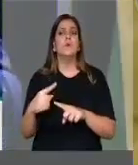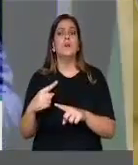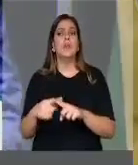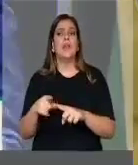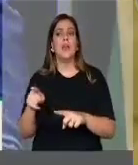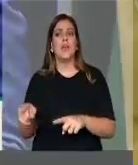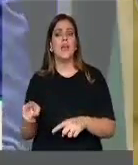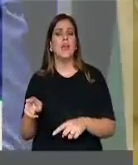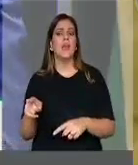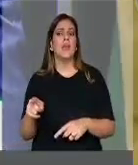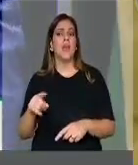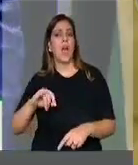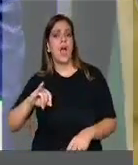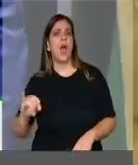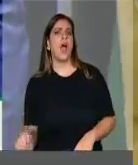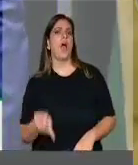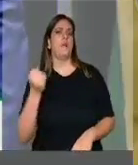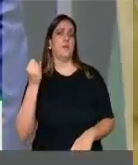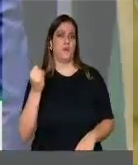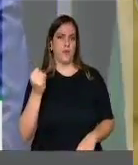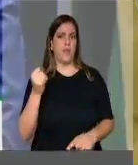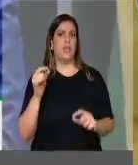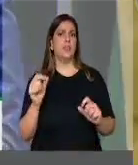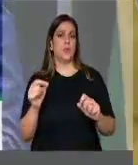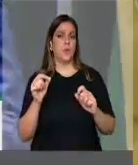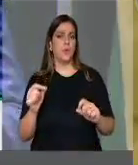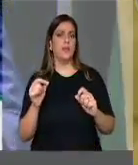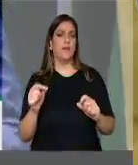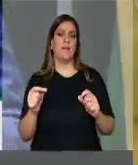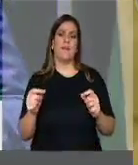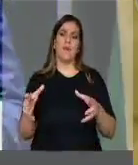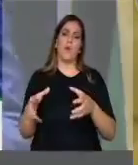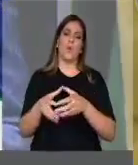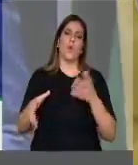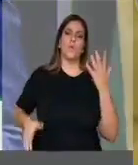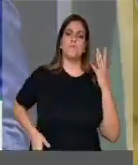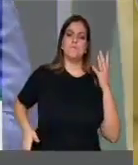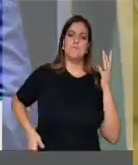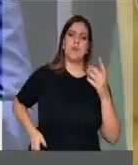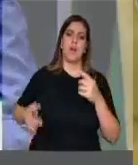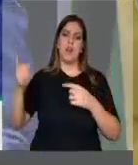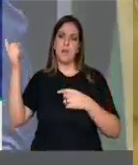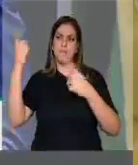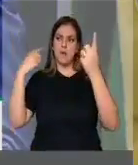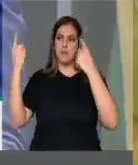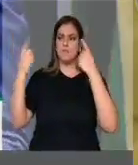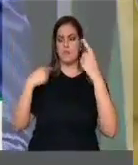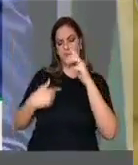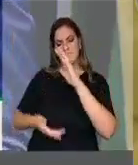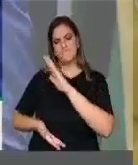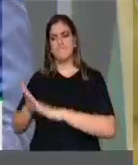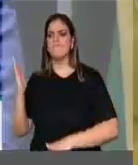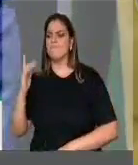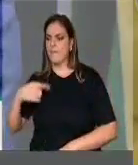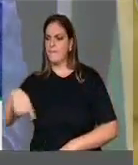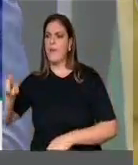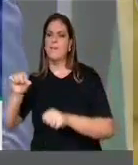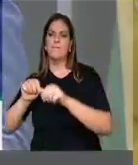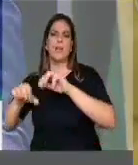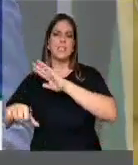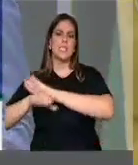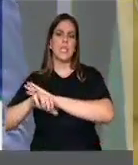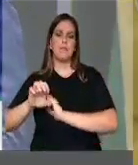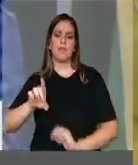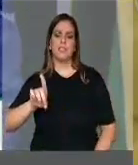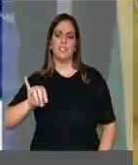vezes utilizam a saidinha para cumprir uma ordem, uma determinação do comando de uma facção para que cometa crimes hediondos, voltam para a